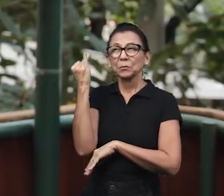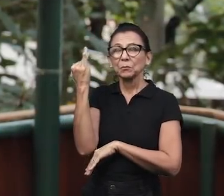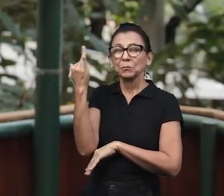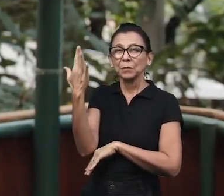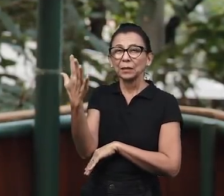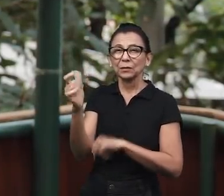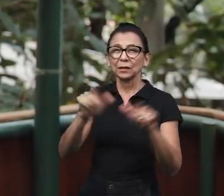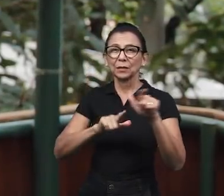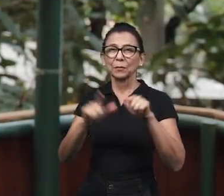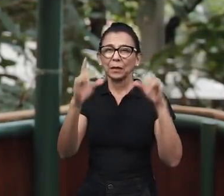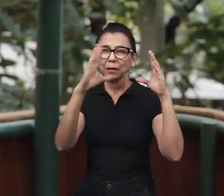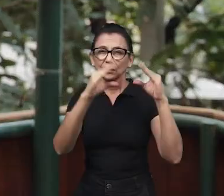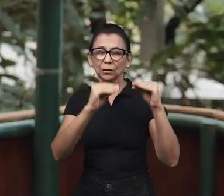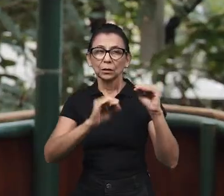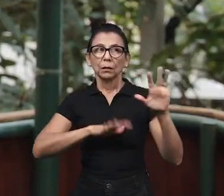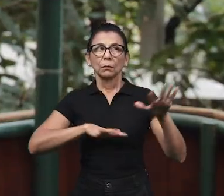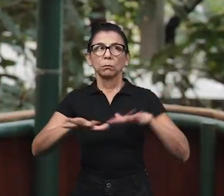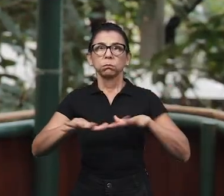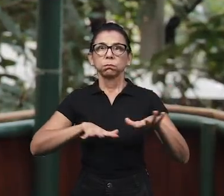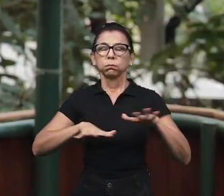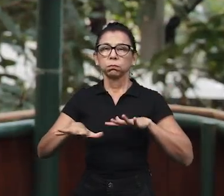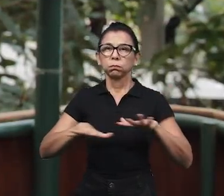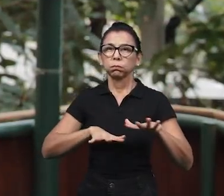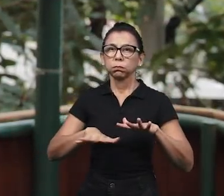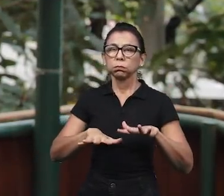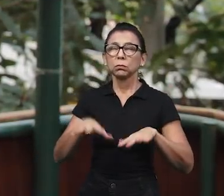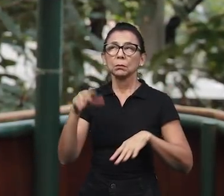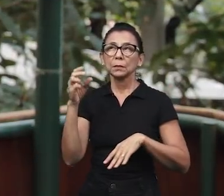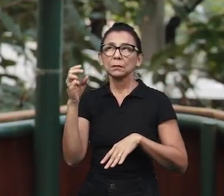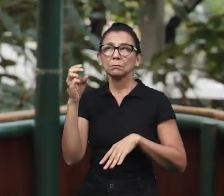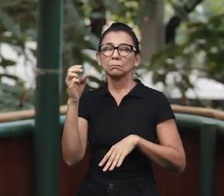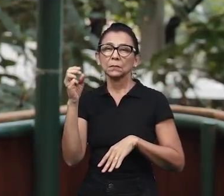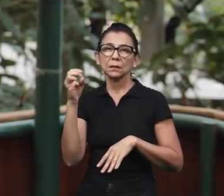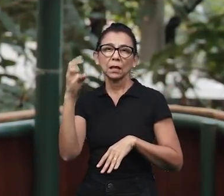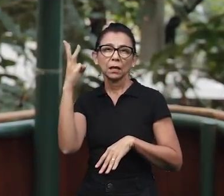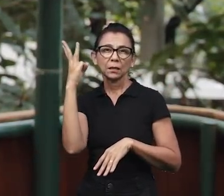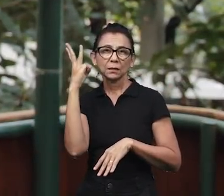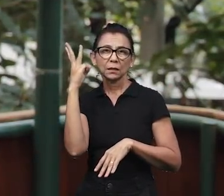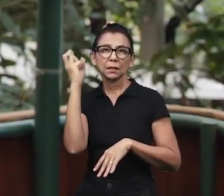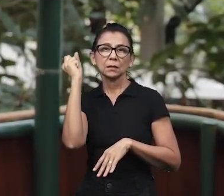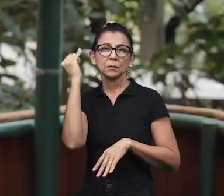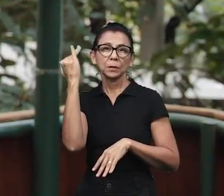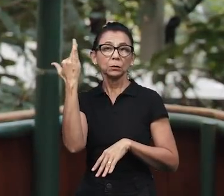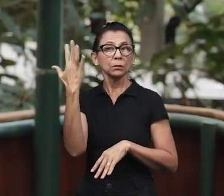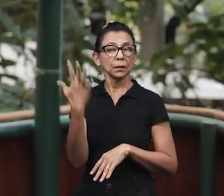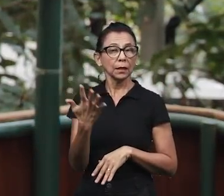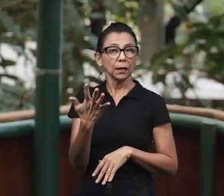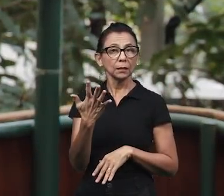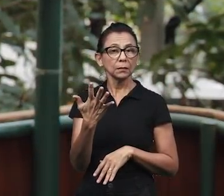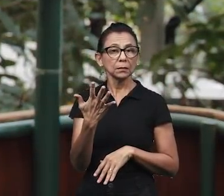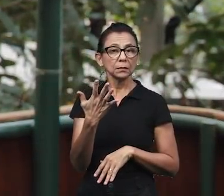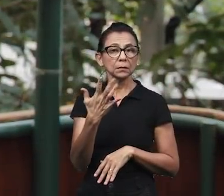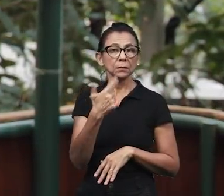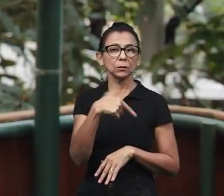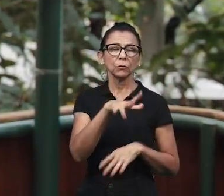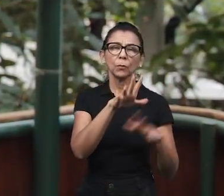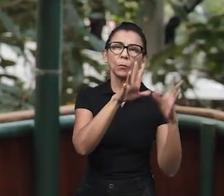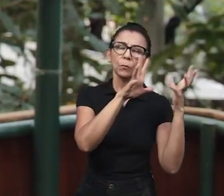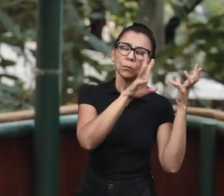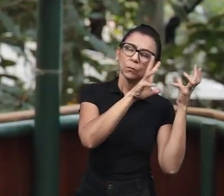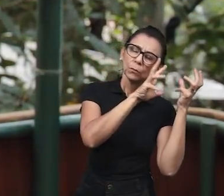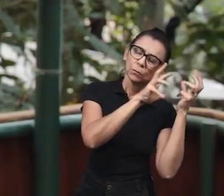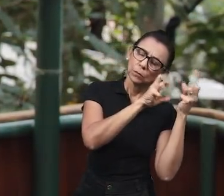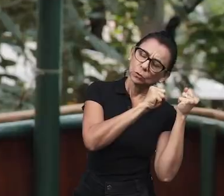normalmente a gente fica na ronda até as 3 da manhã e depois vai dormir, né? Aí a gente ficou até um pouco mais de 3